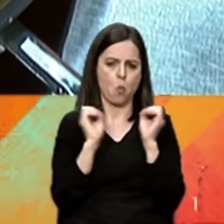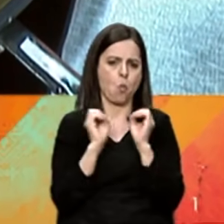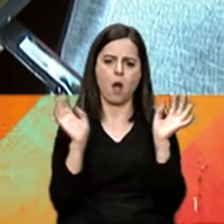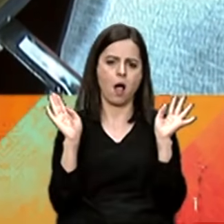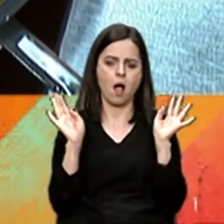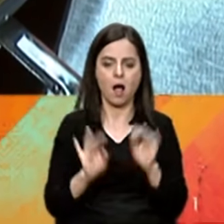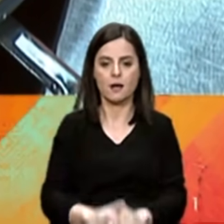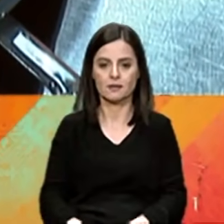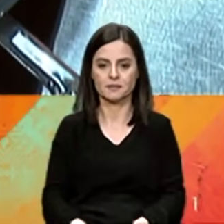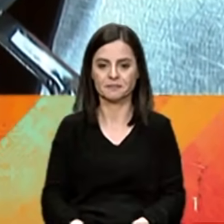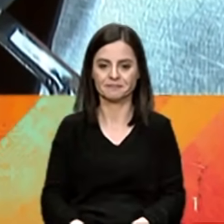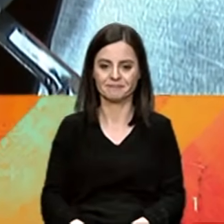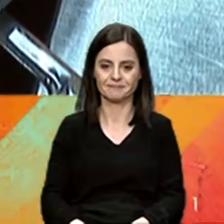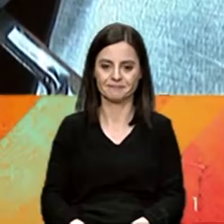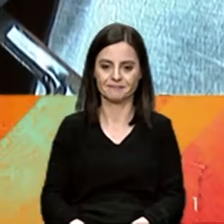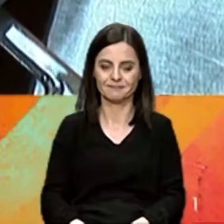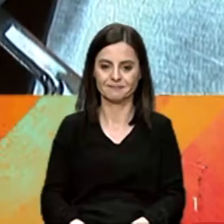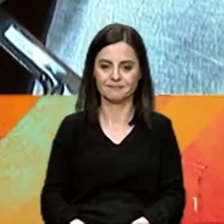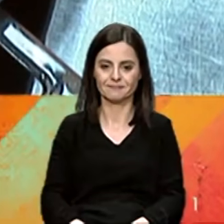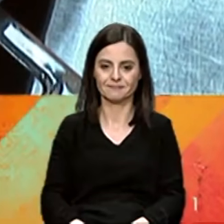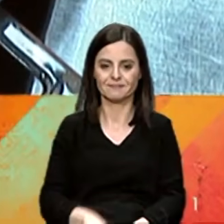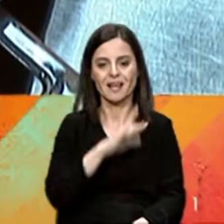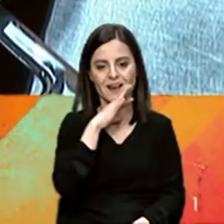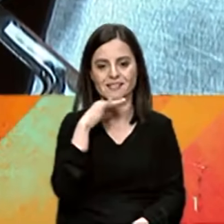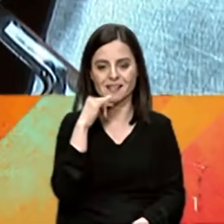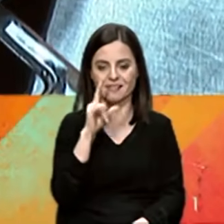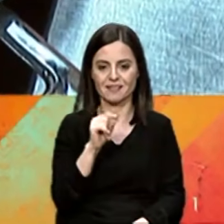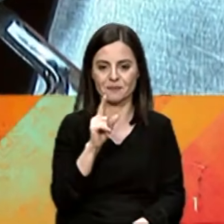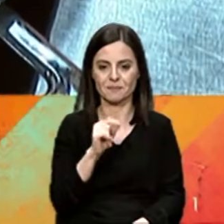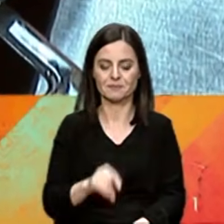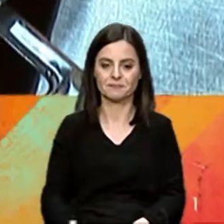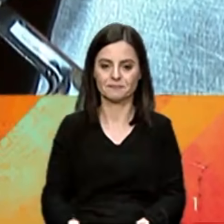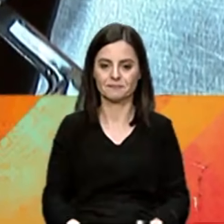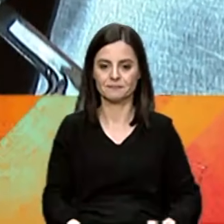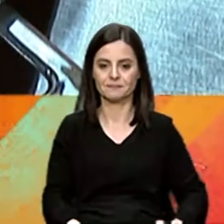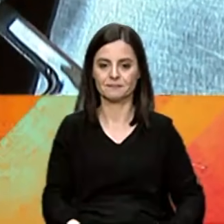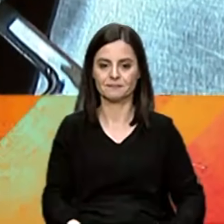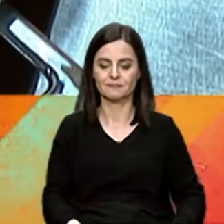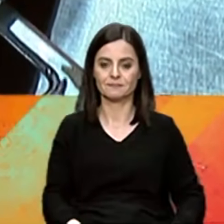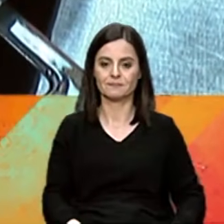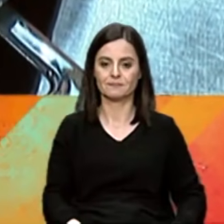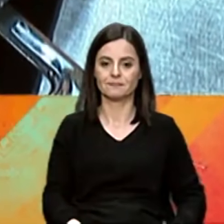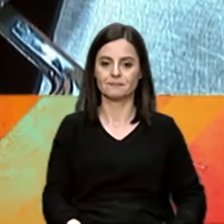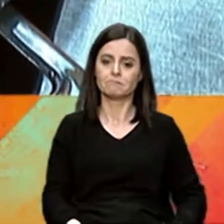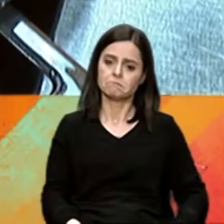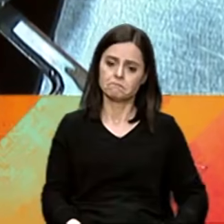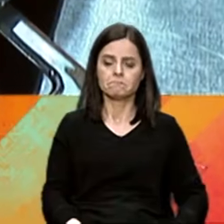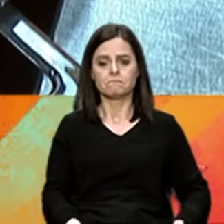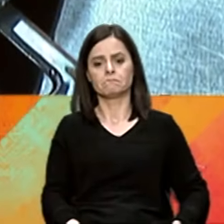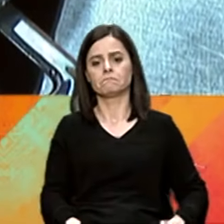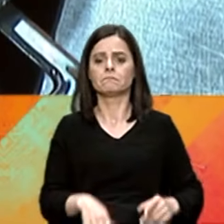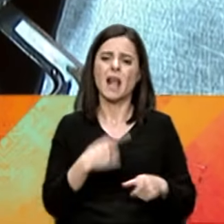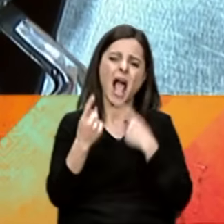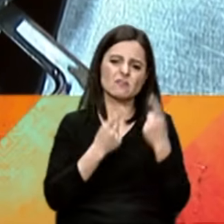nada complicado isso. Nada, nada, nada, nada. E tem piada. E é uma, olha, uma receita para dar-me destino a